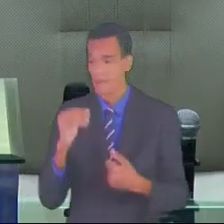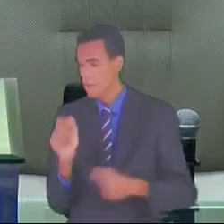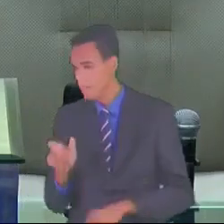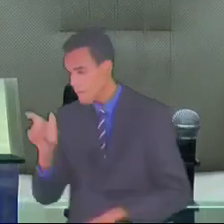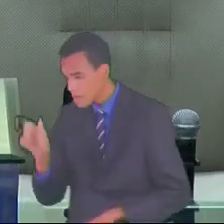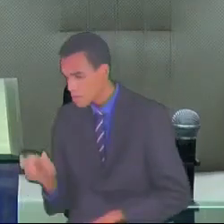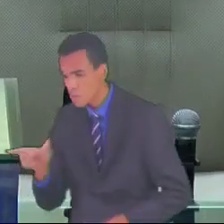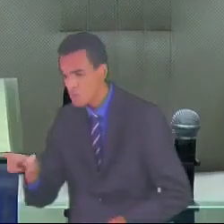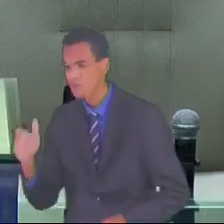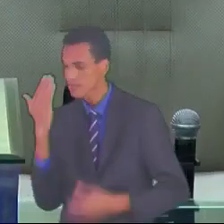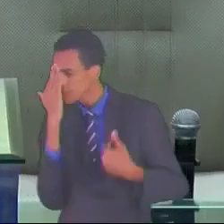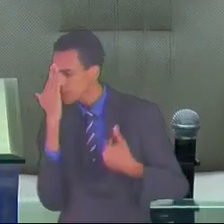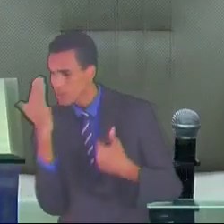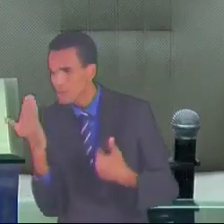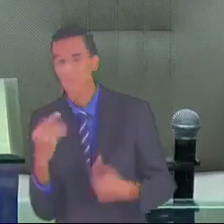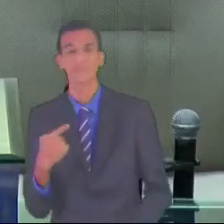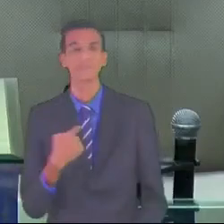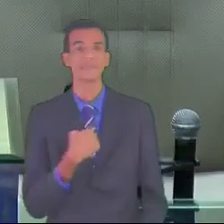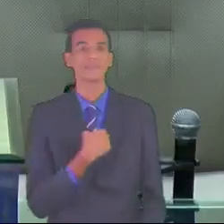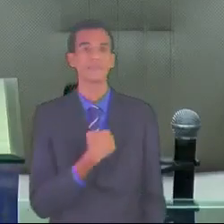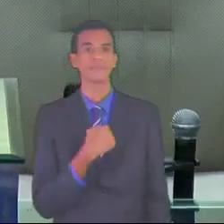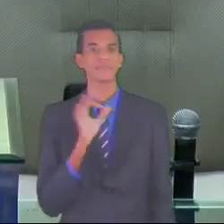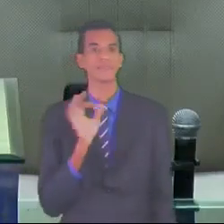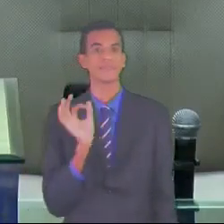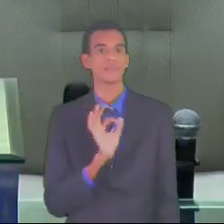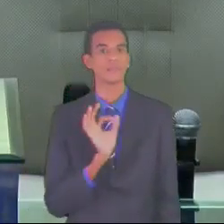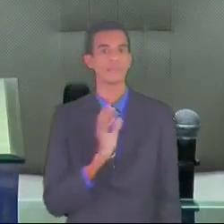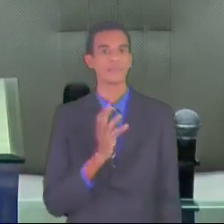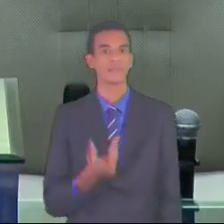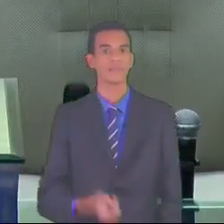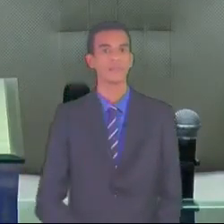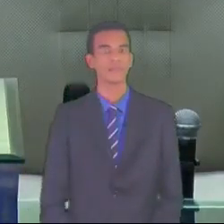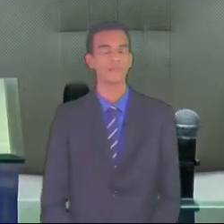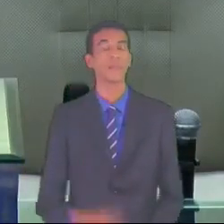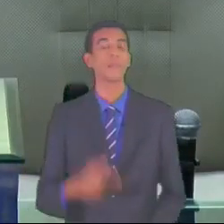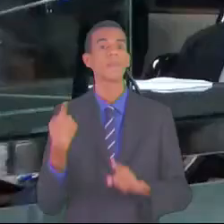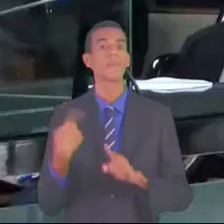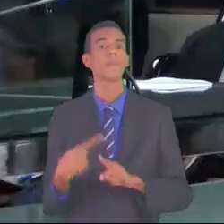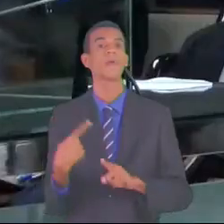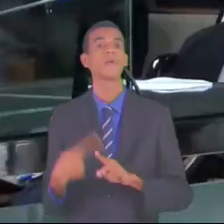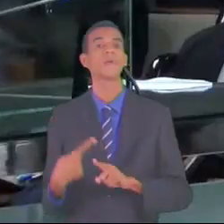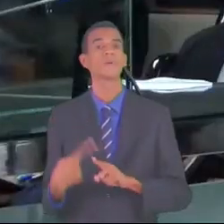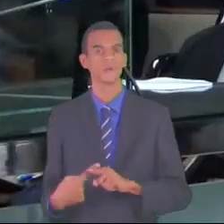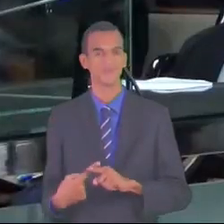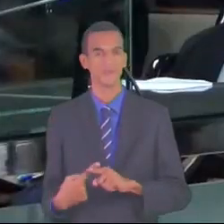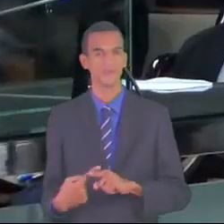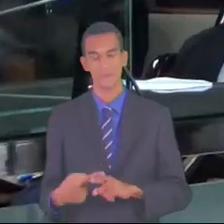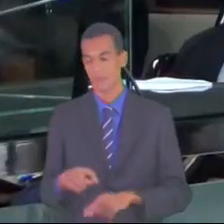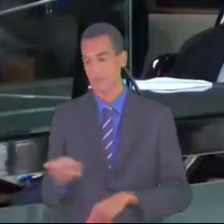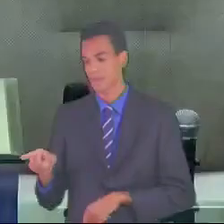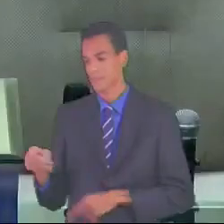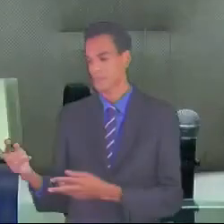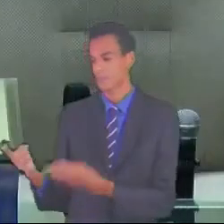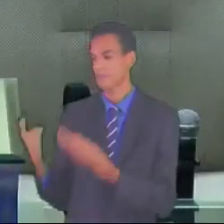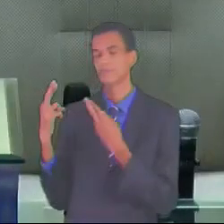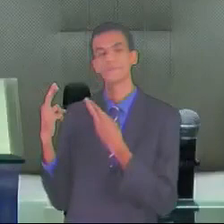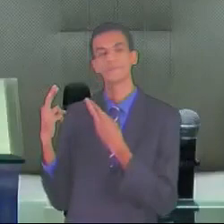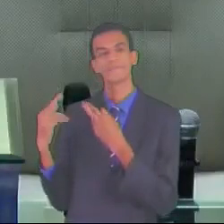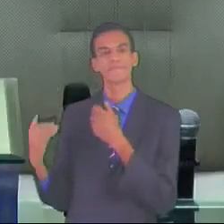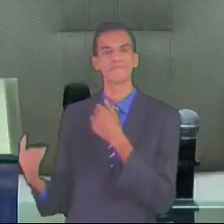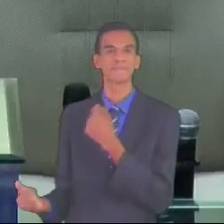eu não agradeço. O homem disse a mesma coisa. Por quê? Porque este homem está com as esperanças